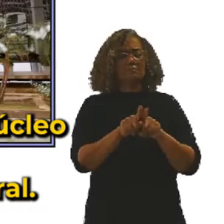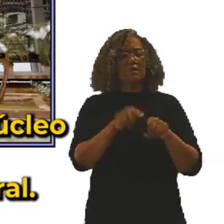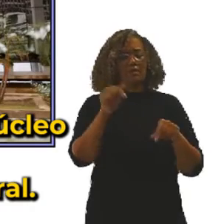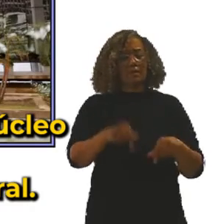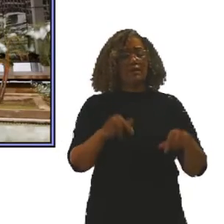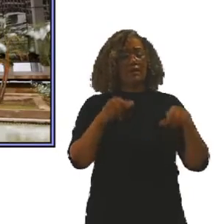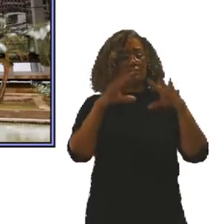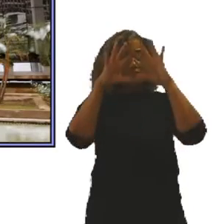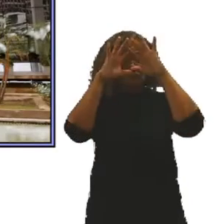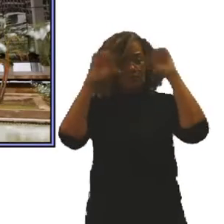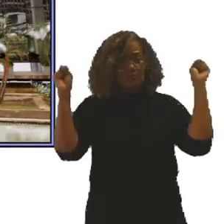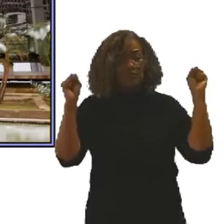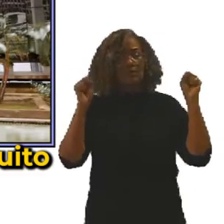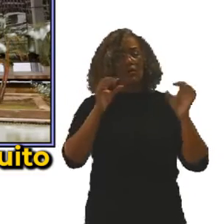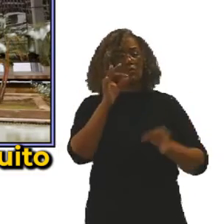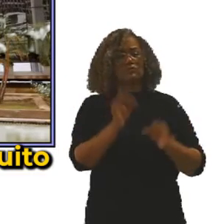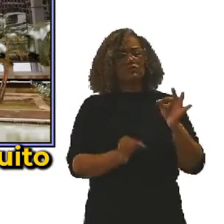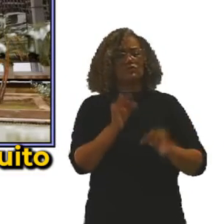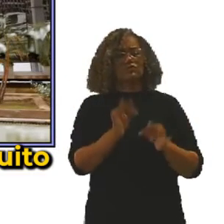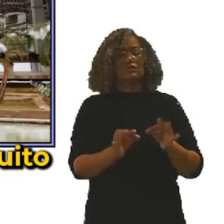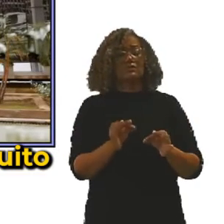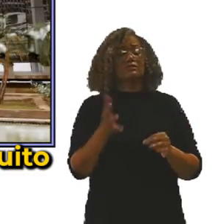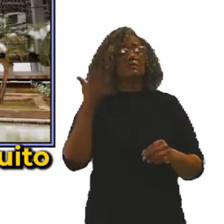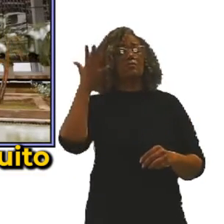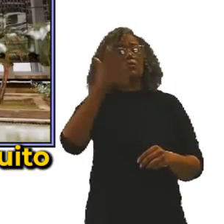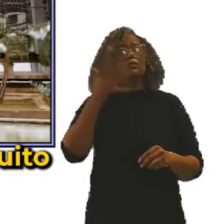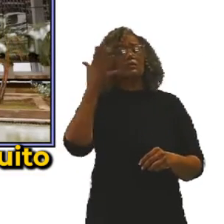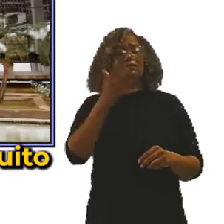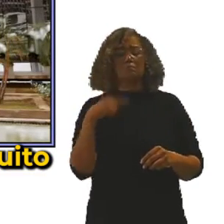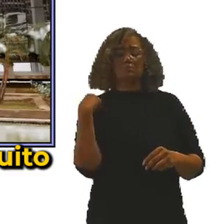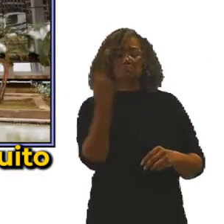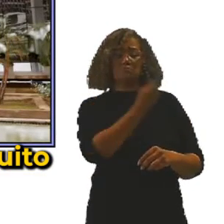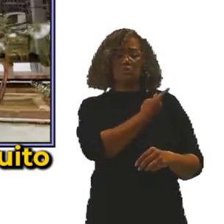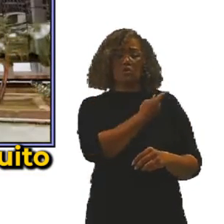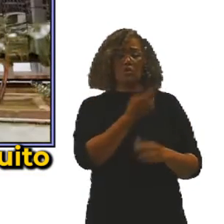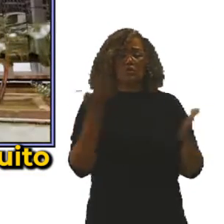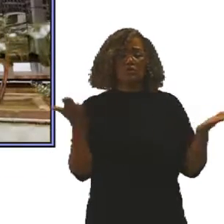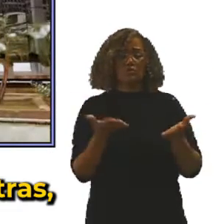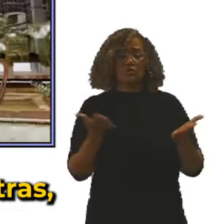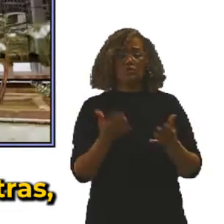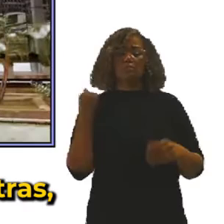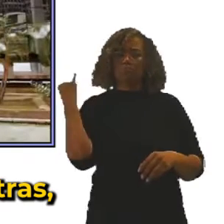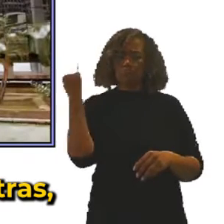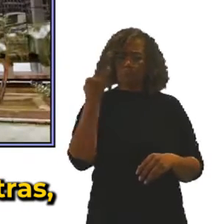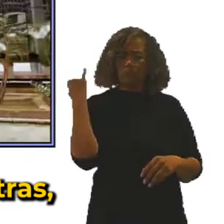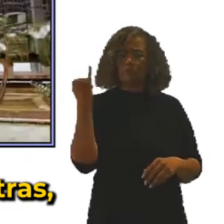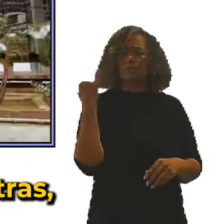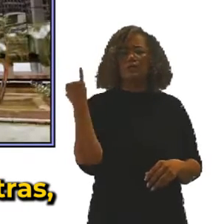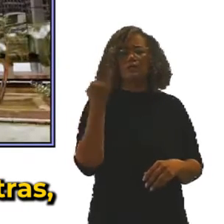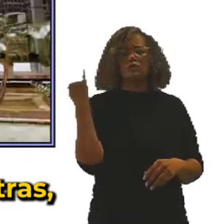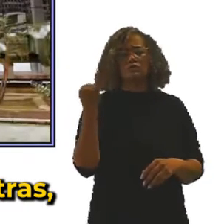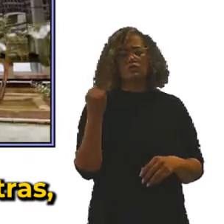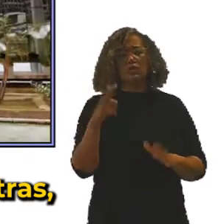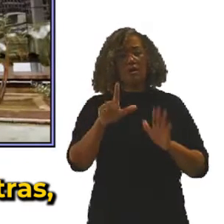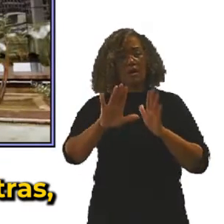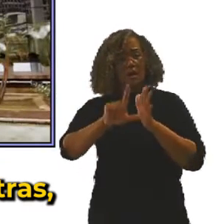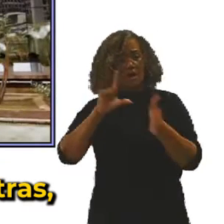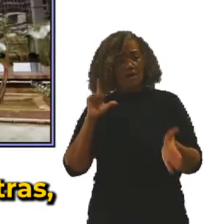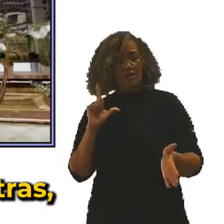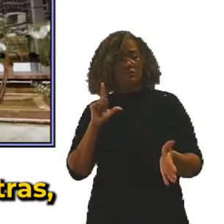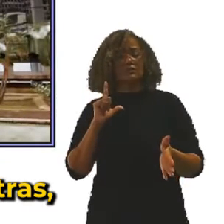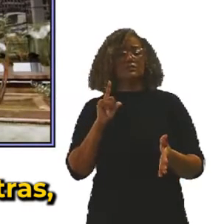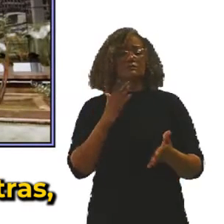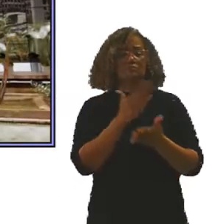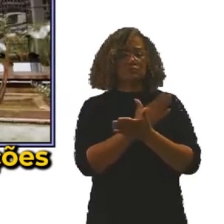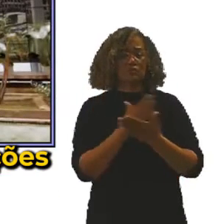do Distrito Federal. O tema que nós temos a tratar hoje é muito importante. Então, antes de iniciarmos